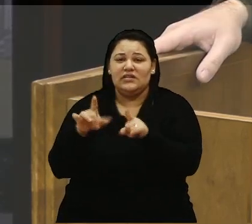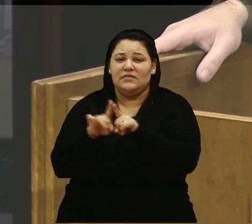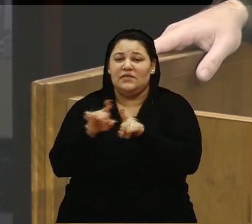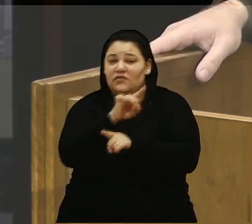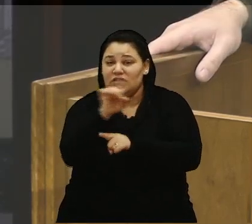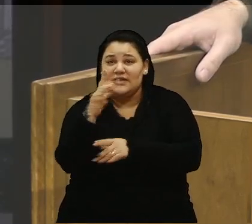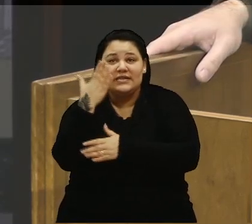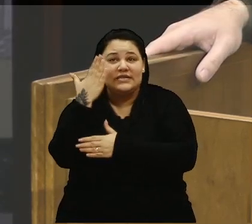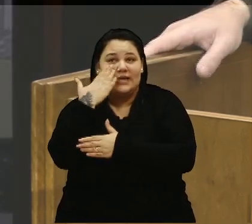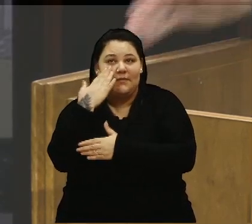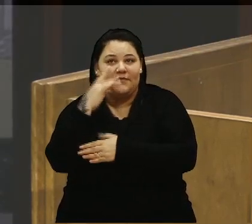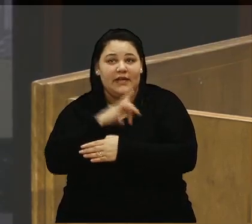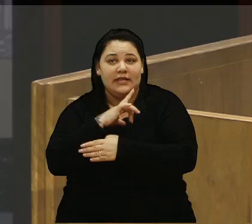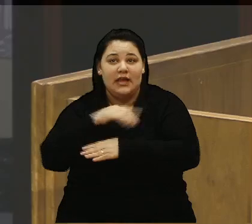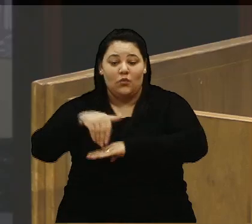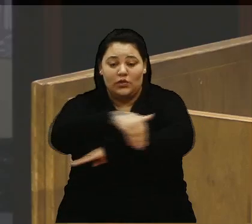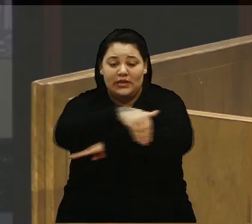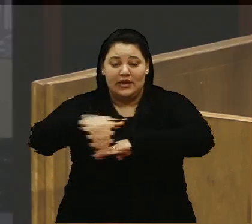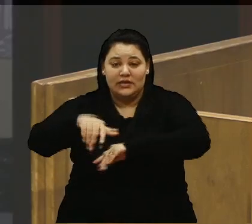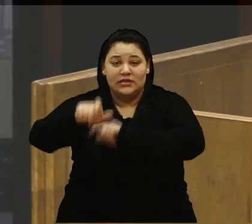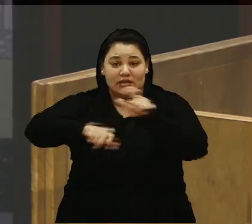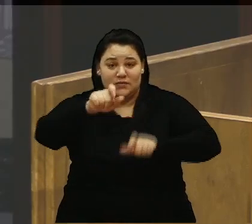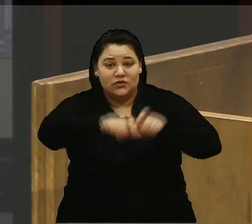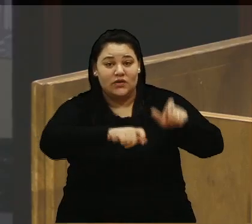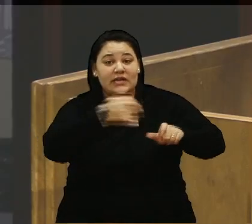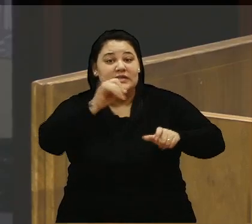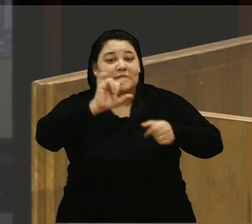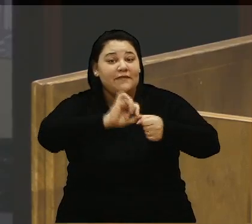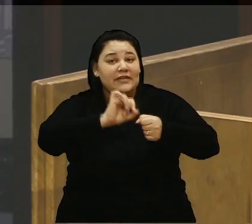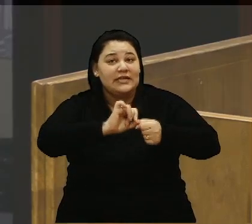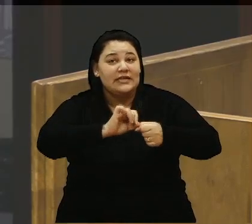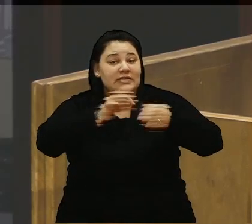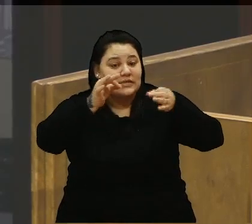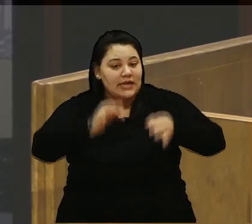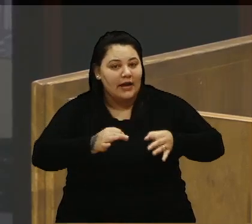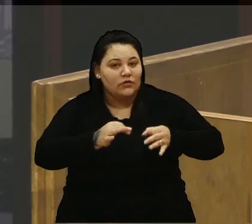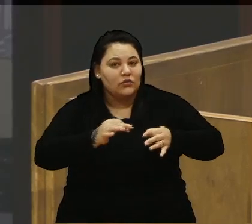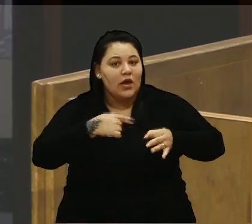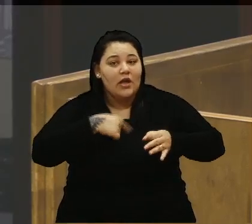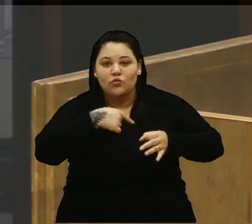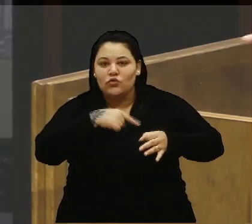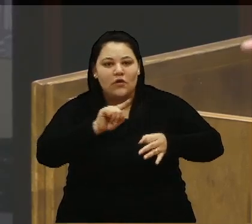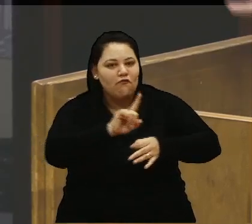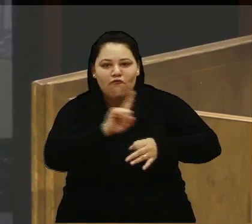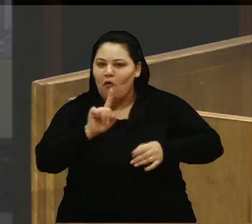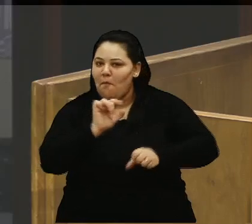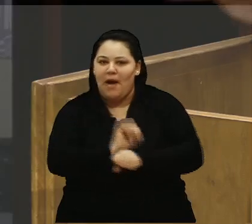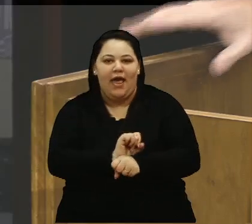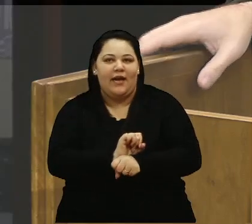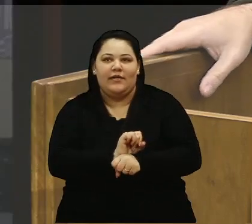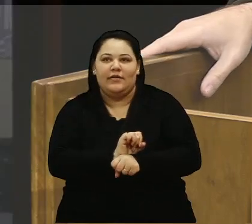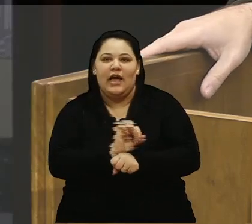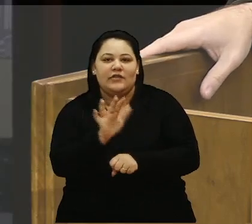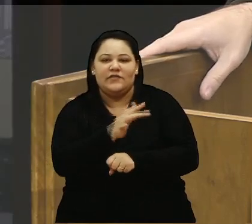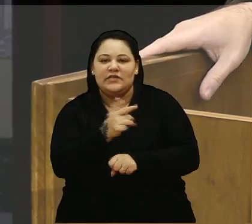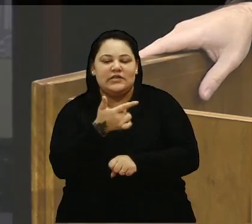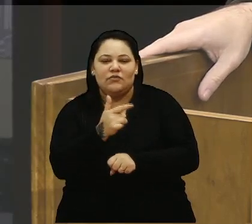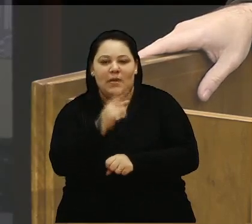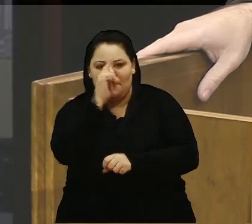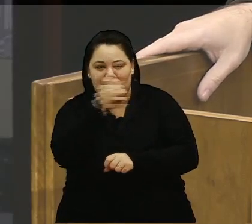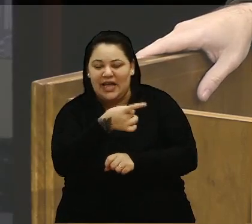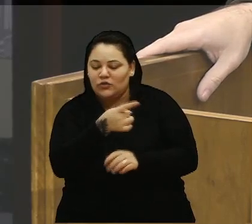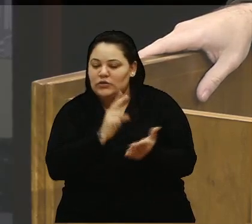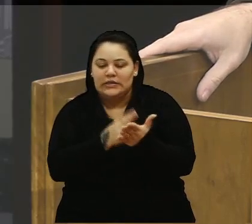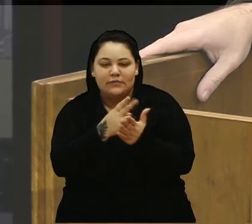vai ter o endereço dessas pessoas e se for para fazer, façam aqui. Eu não vou parar, mesmo às vezes não tendo mandato, eu sempre vou